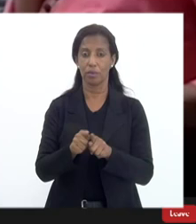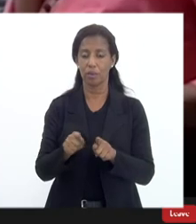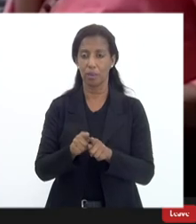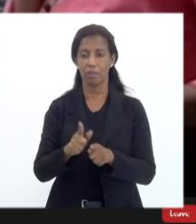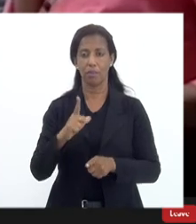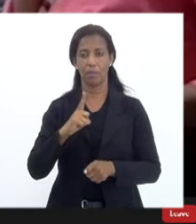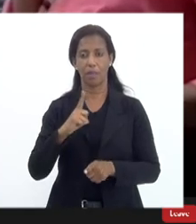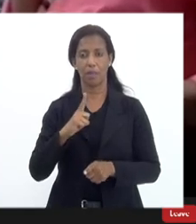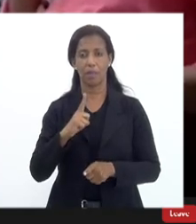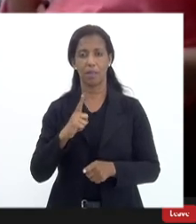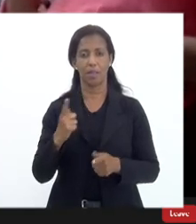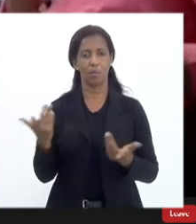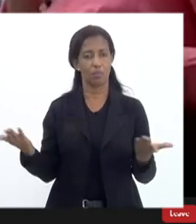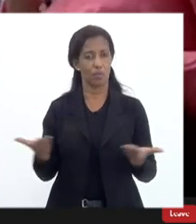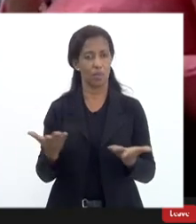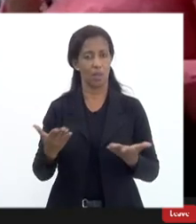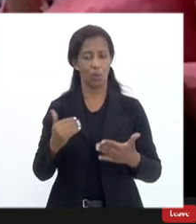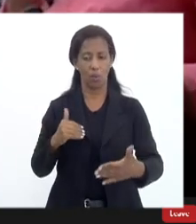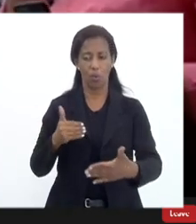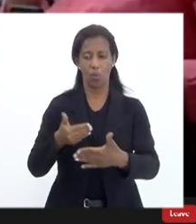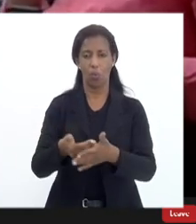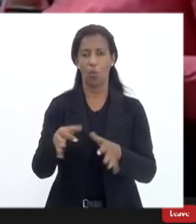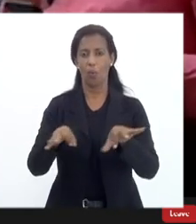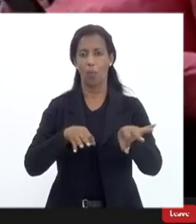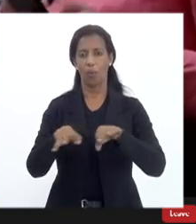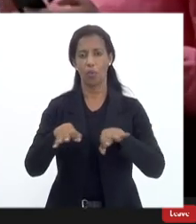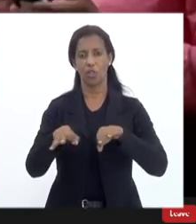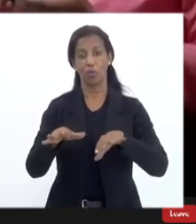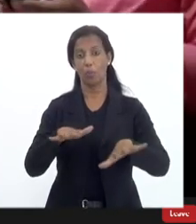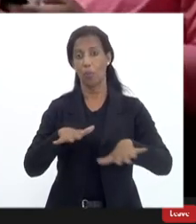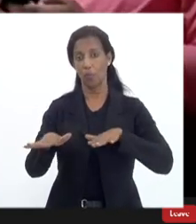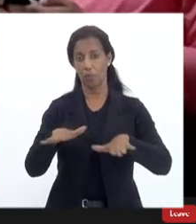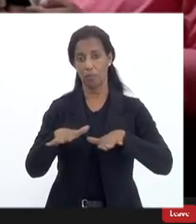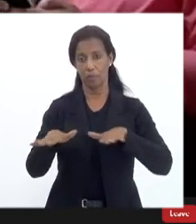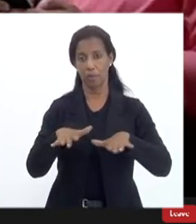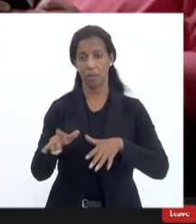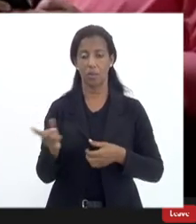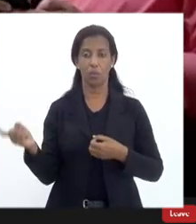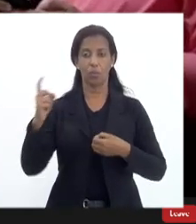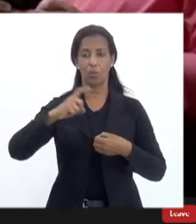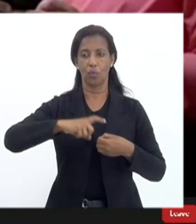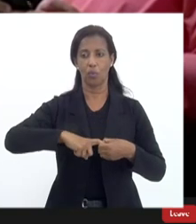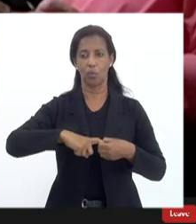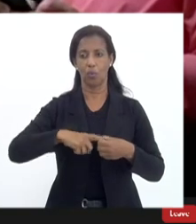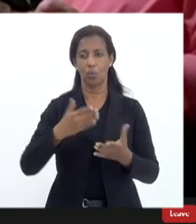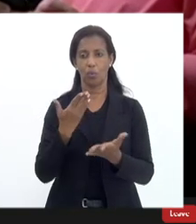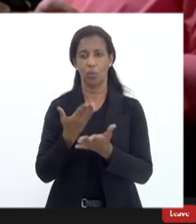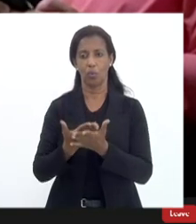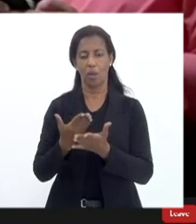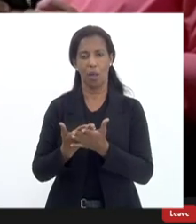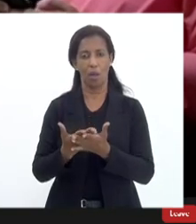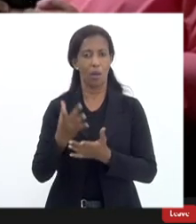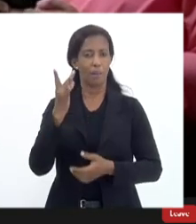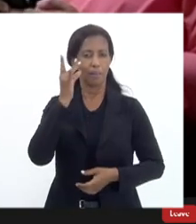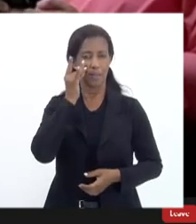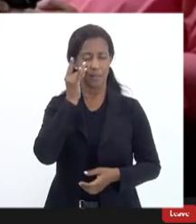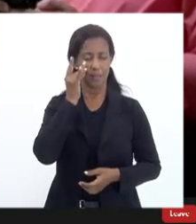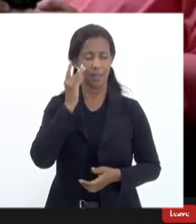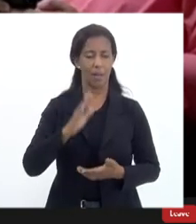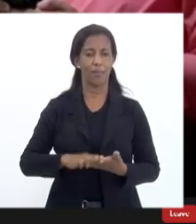o lançamento recente do projeto Movimentação, com o retorno da aula presencial,